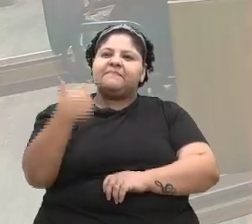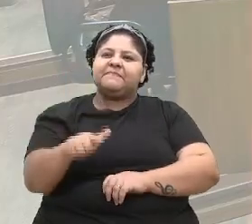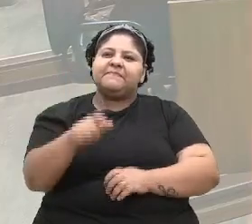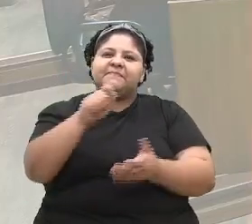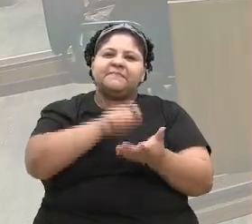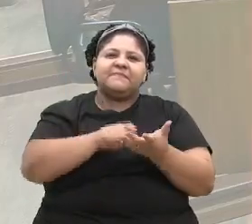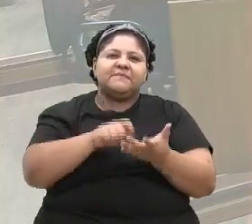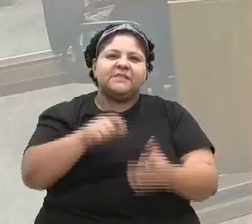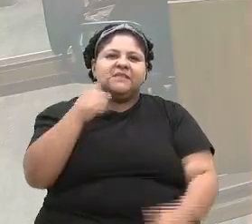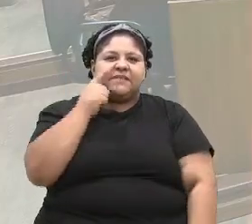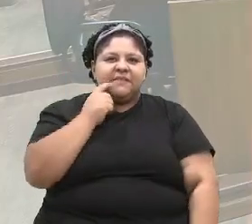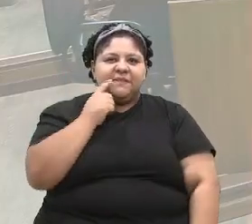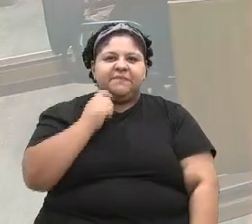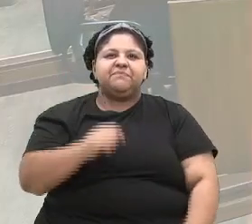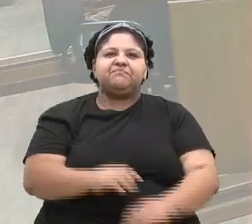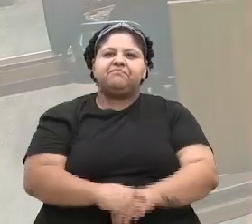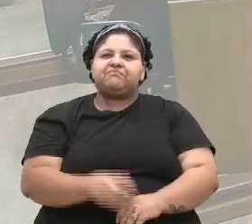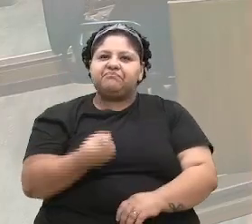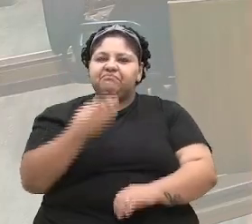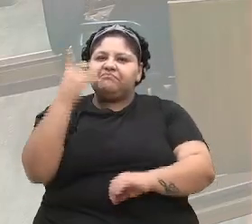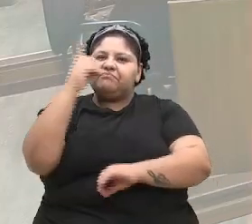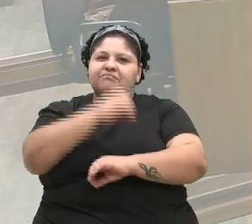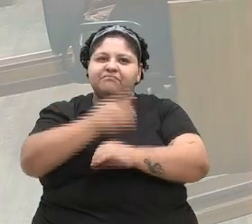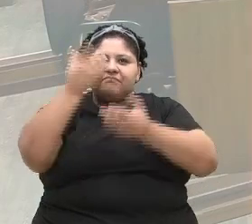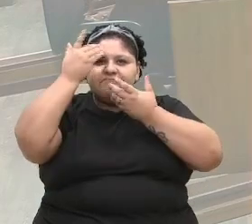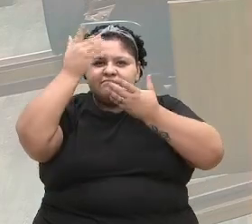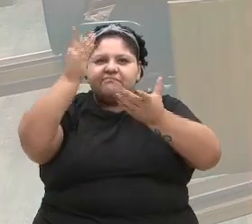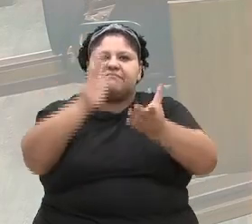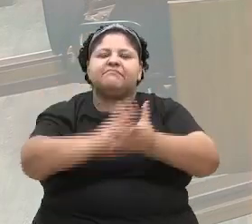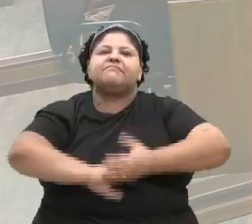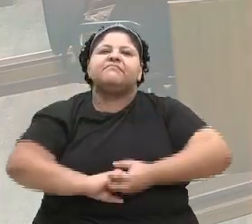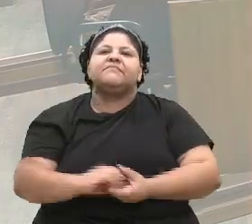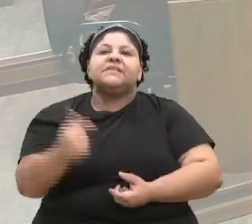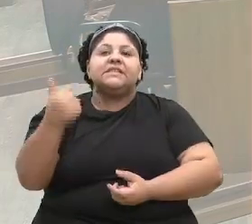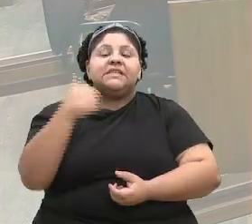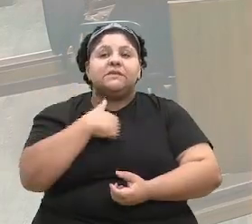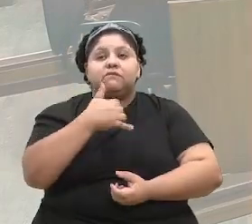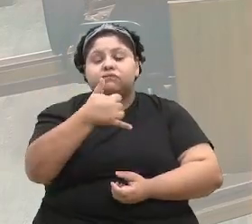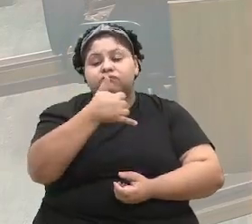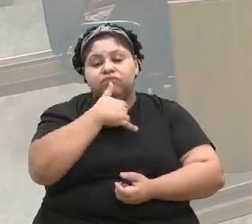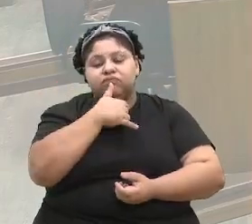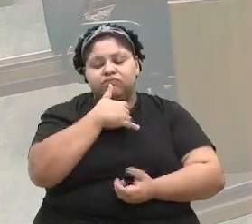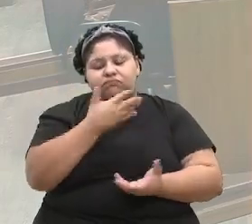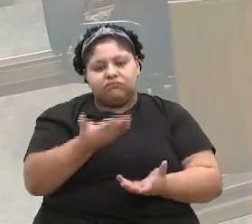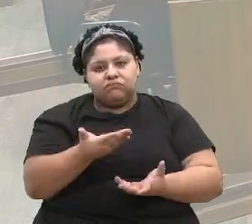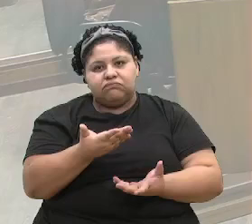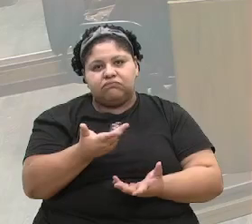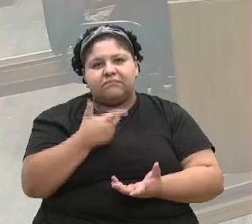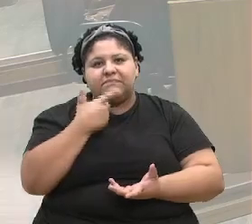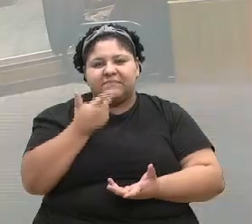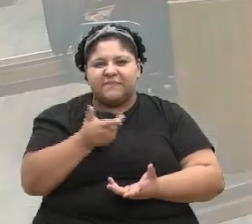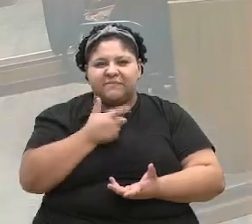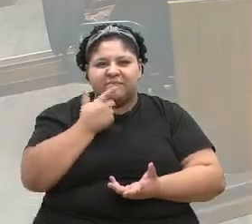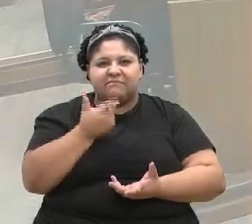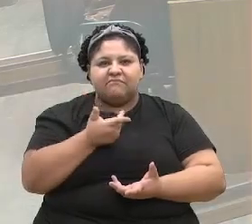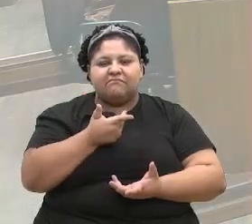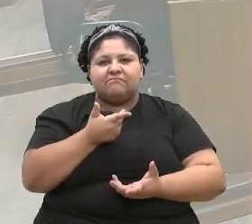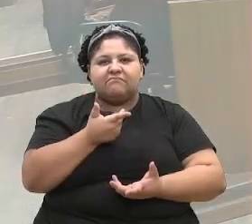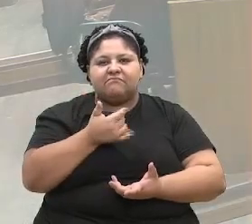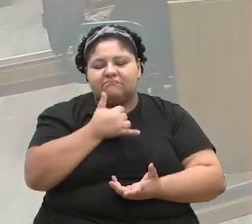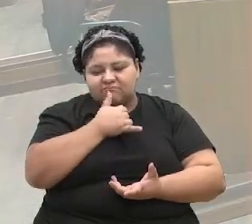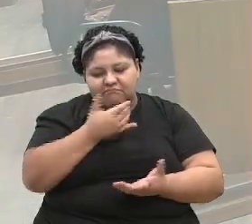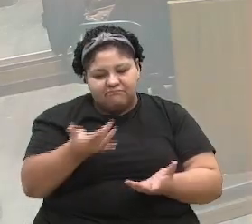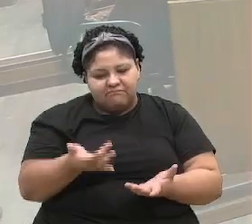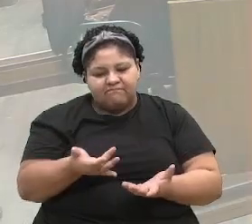Rose Frigeri. Bom dia, obrigada. Infelizmente, meu voto é de pesar. Já